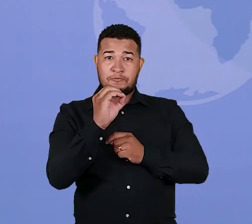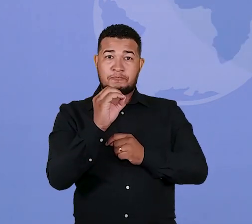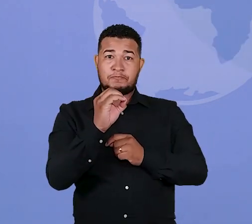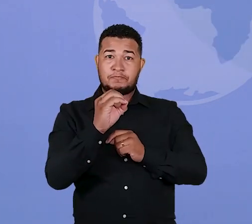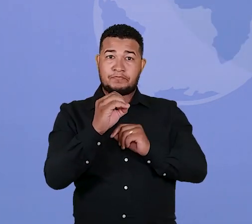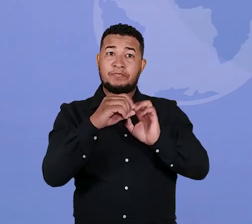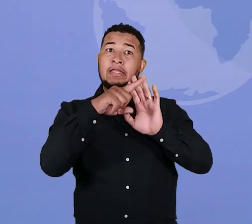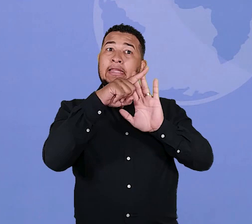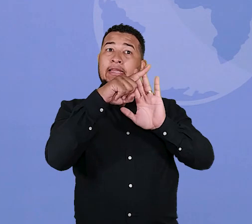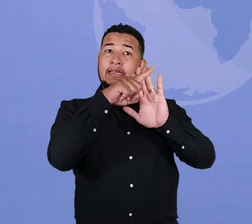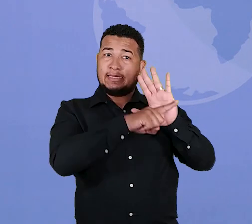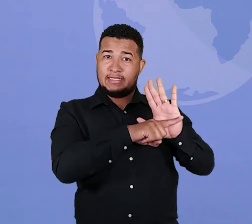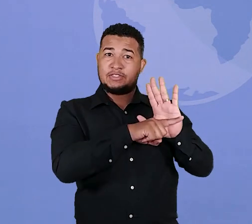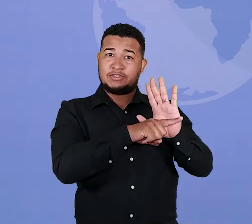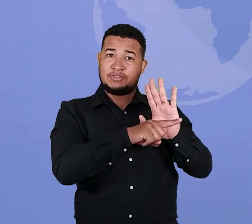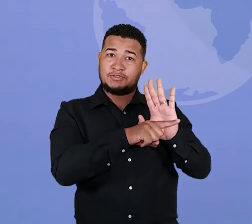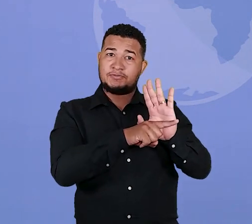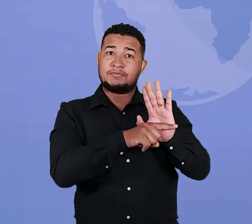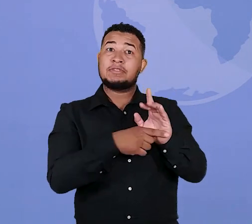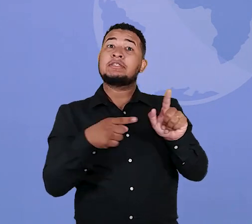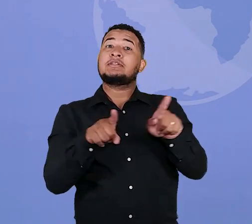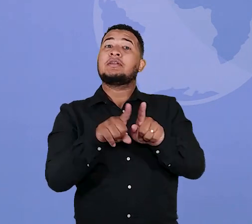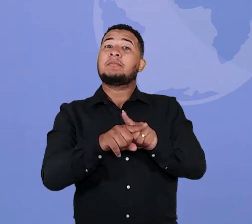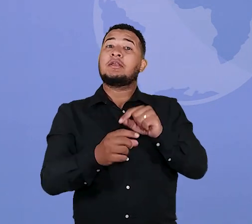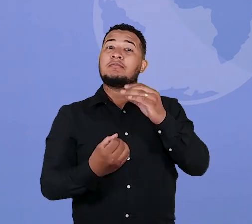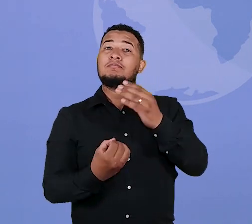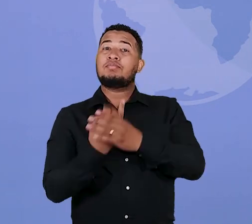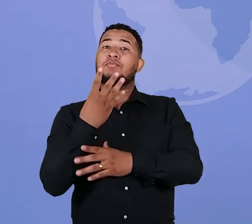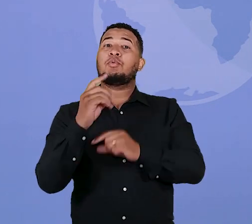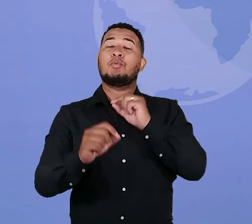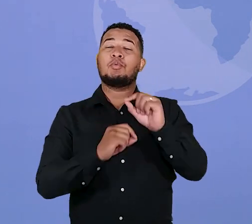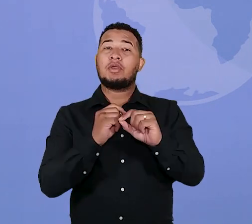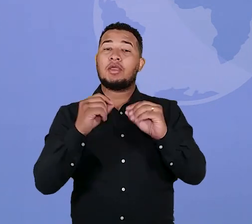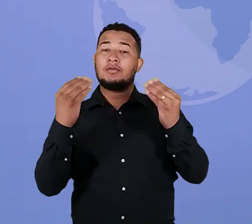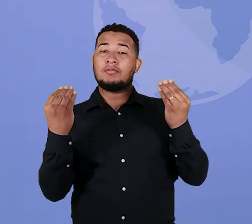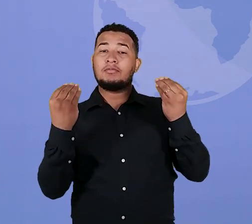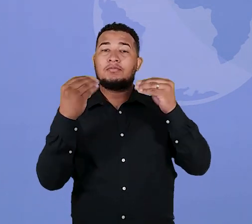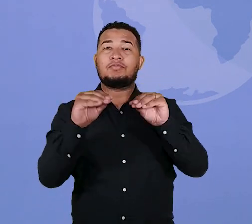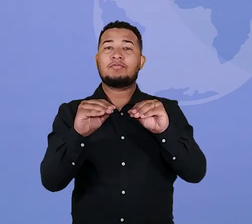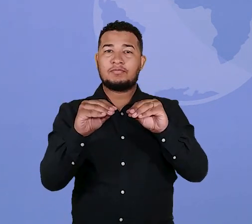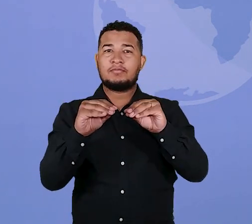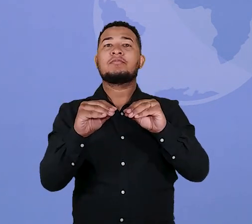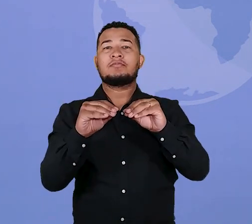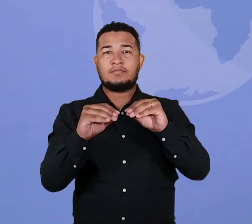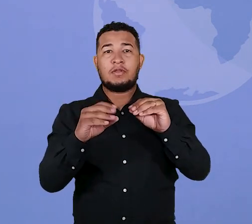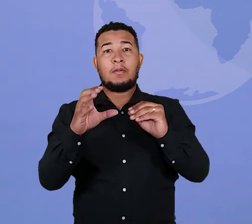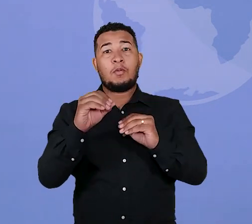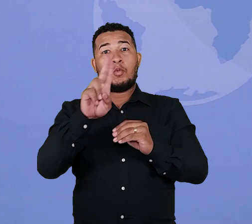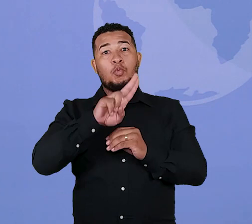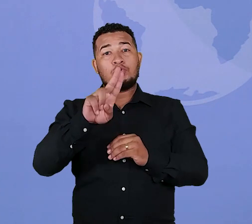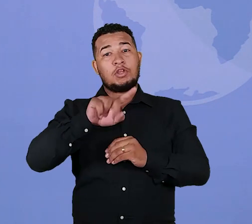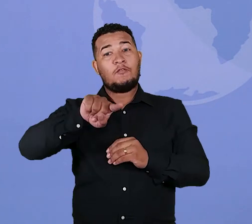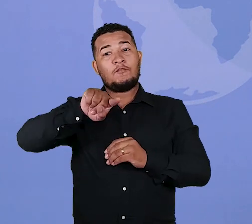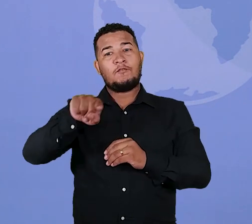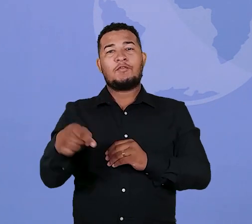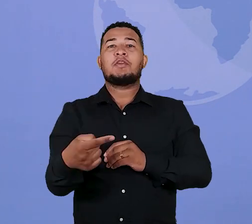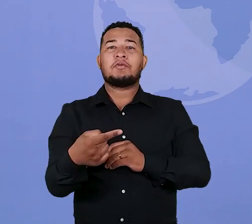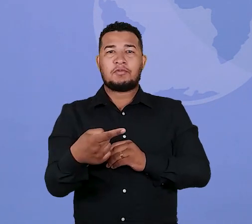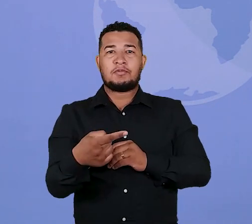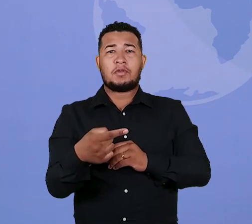0, os números negativos, e aí precisou, então, incluir os números com